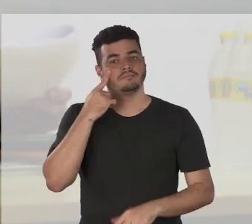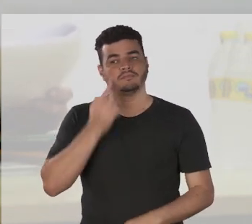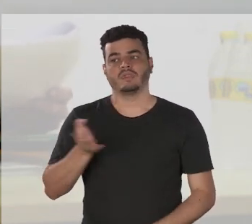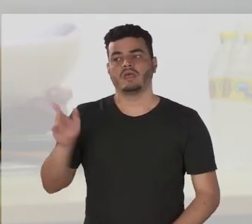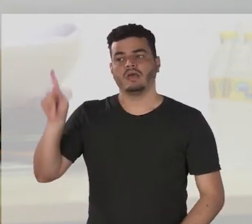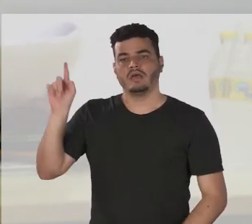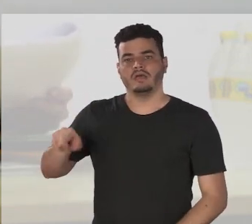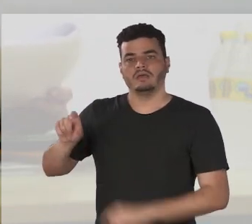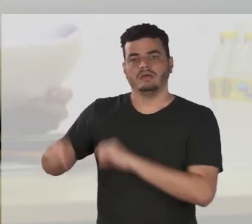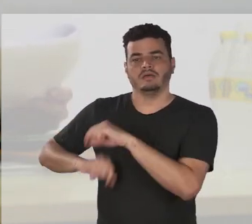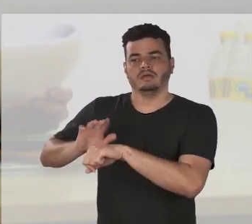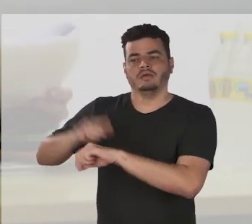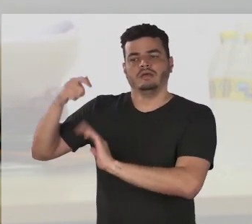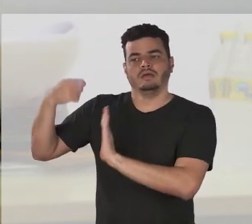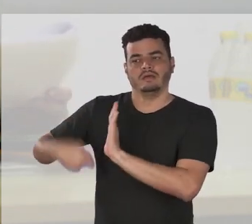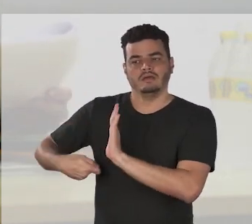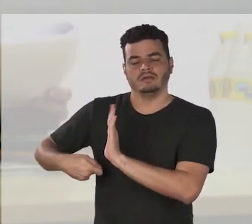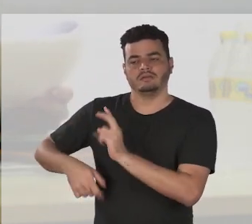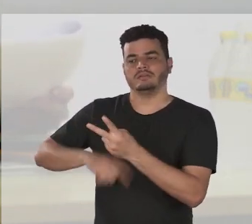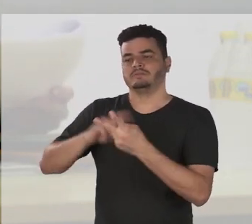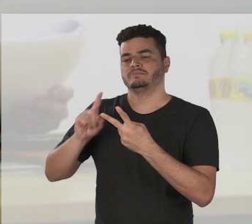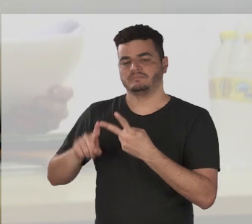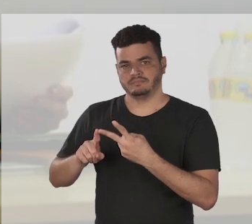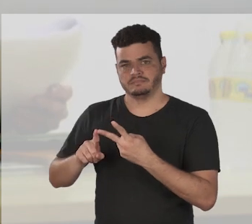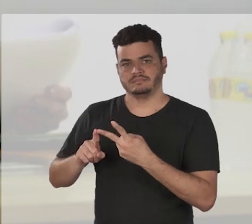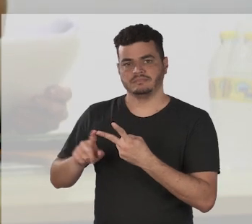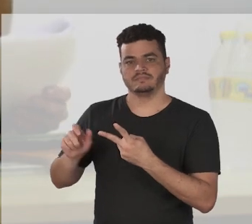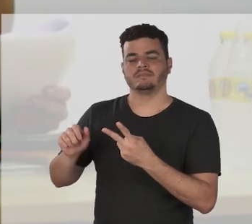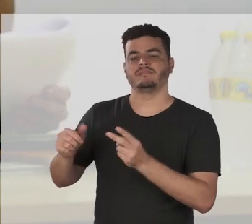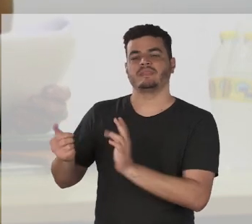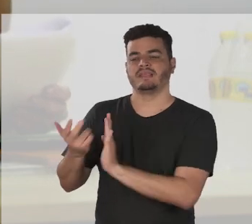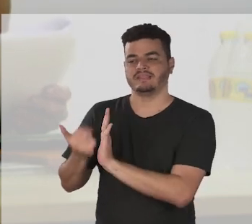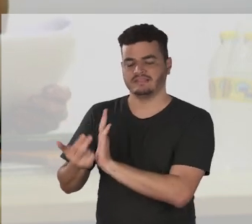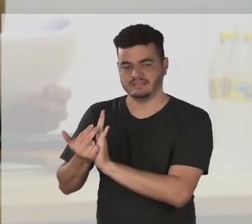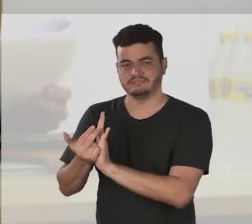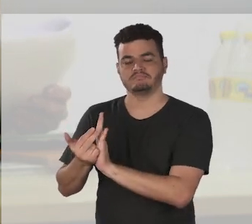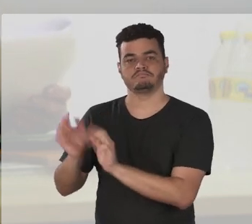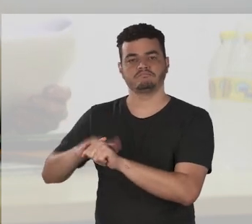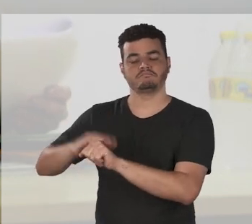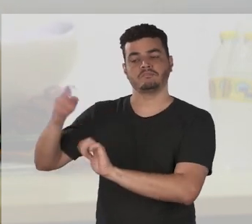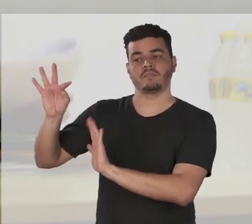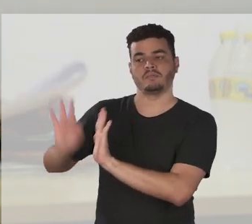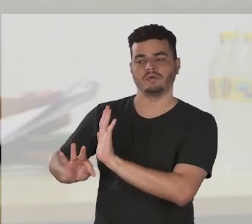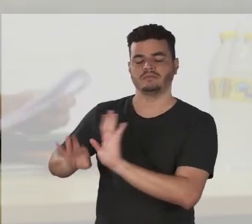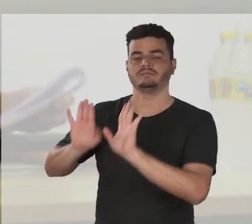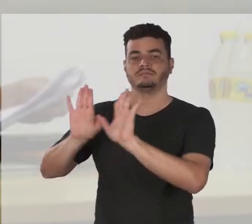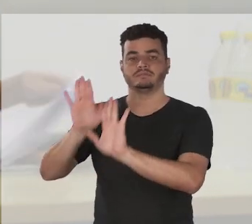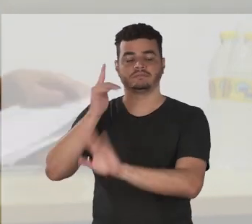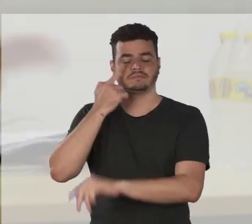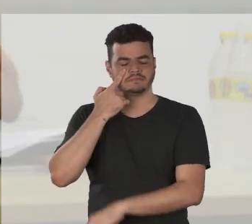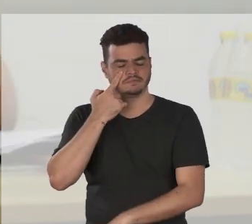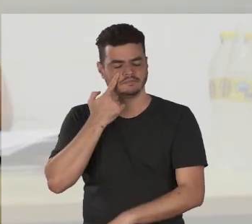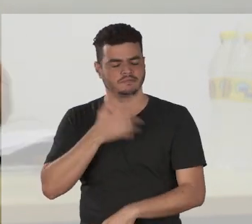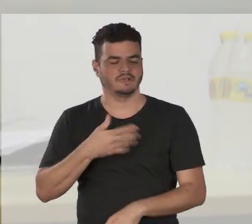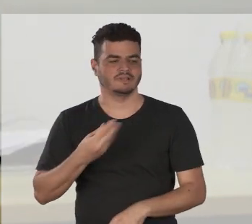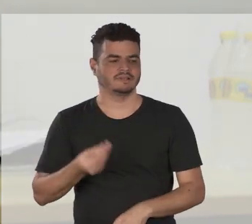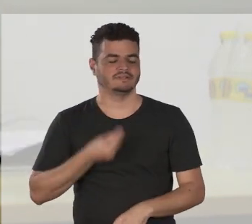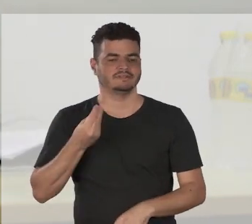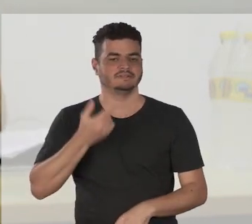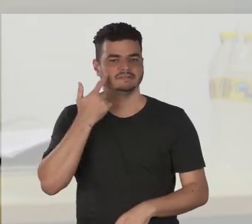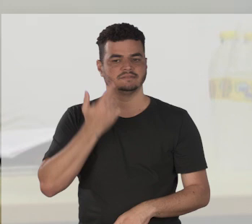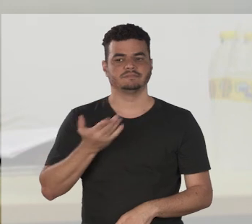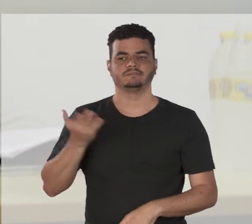é uma autora integral. Isso que ela escreve, que ilustra seus próprios textos. No caso